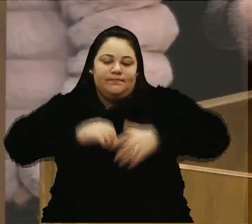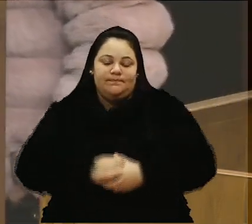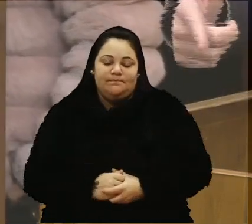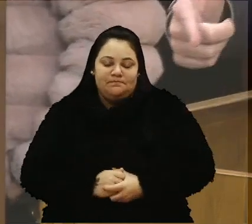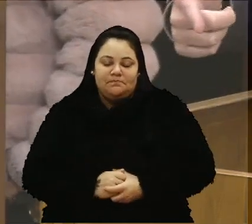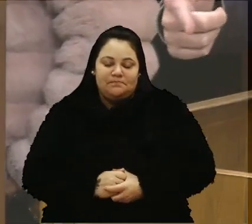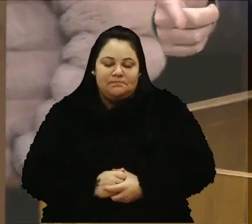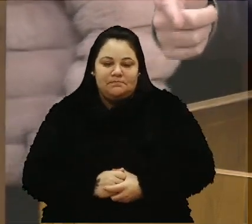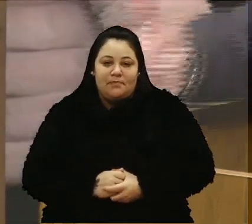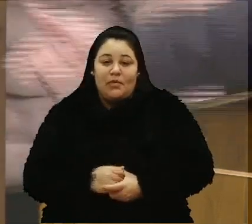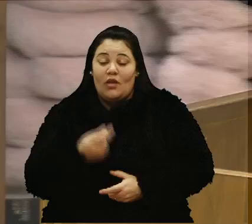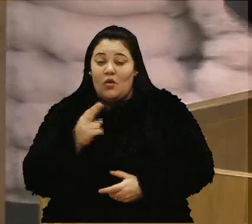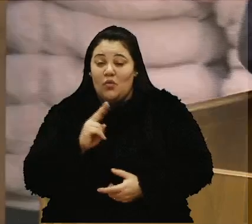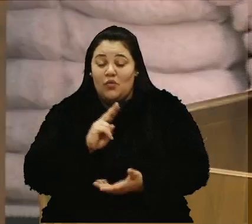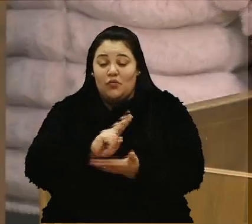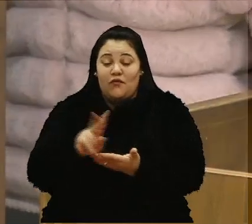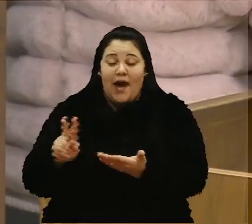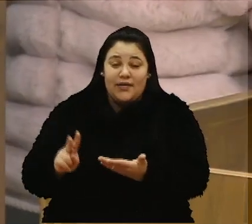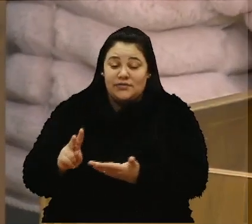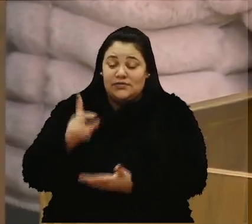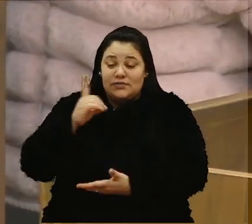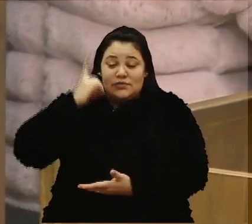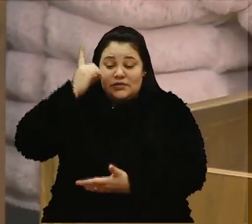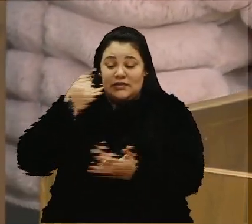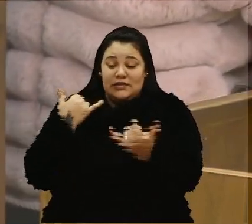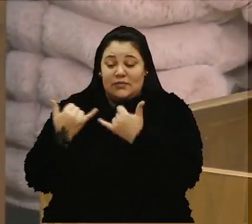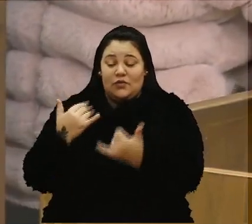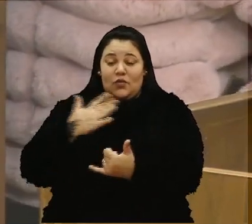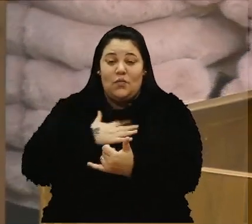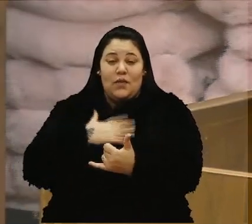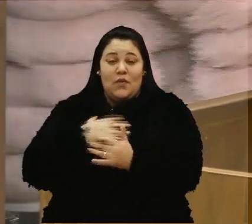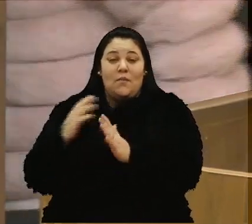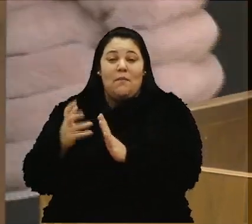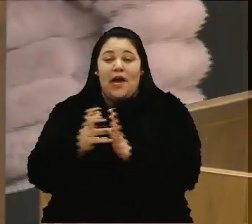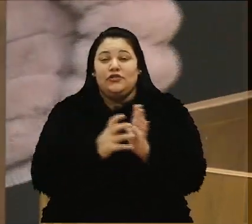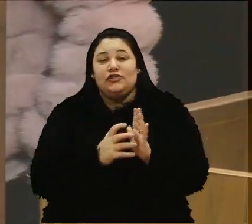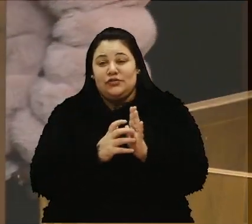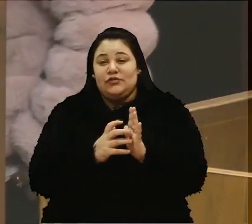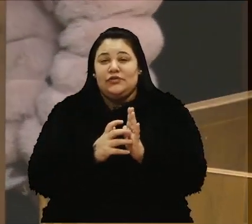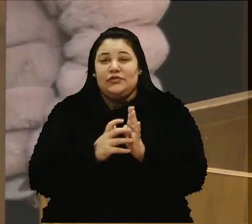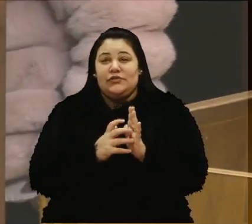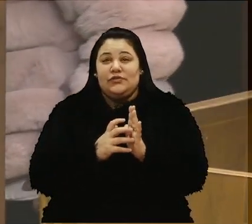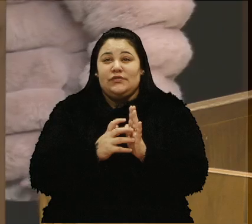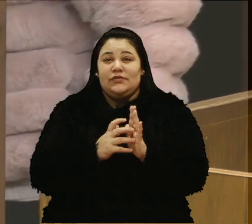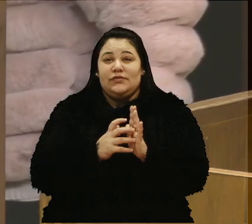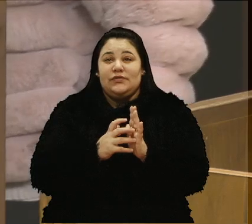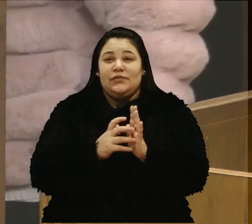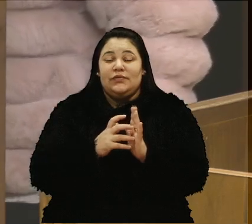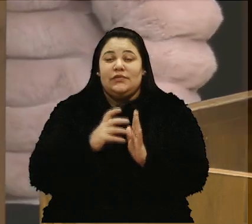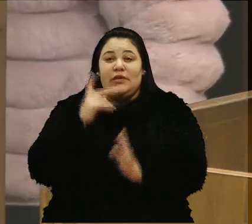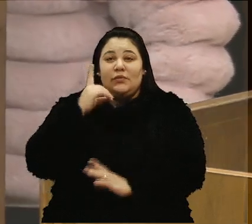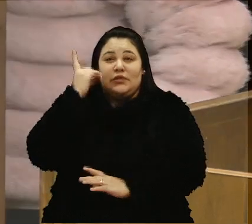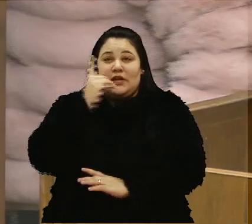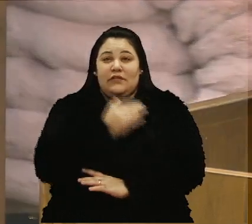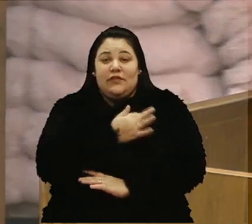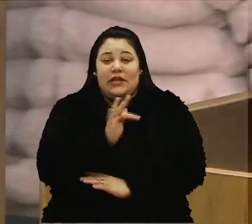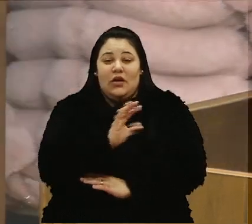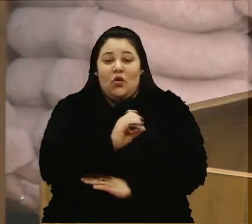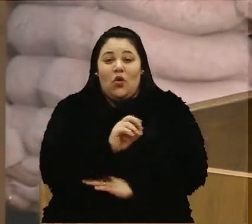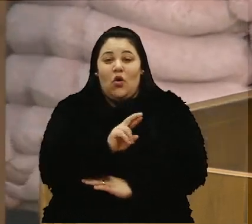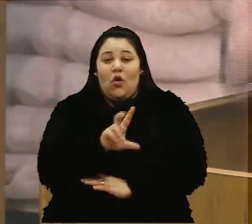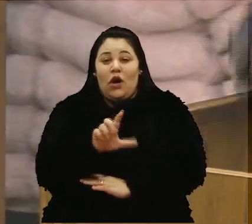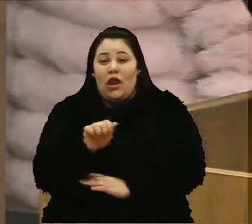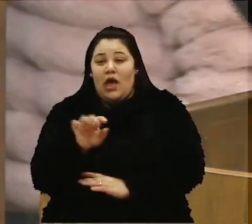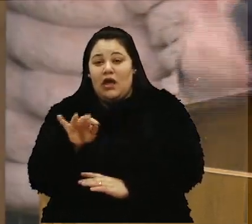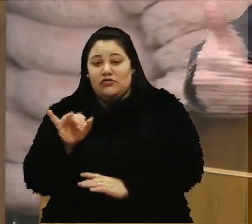Ou vários outros deputados, a exemplo no meu partido, deputado federal Covatti Filho, que